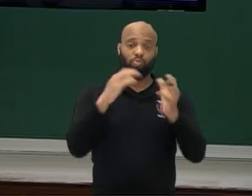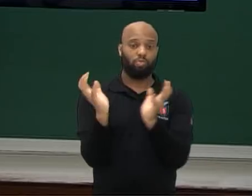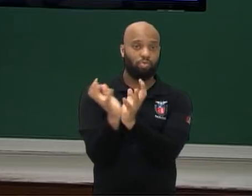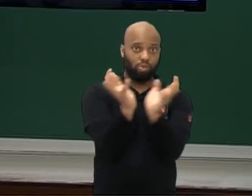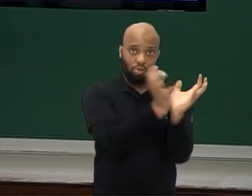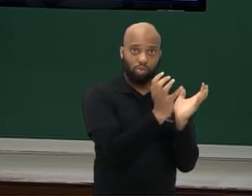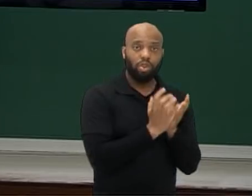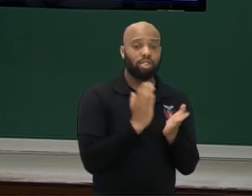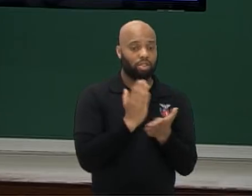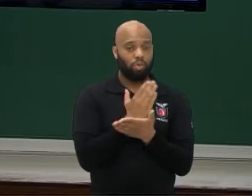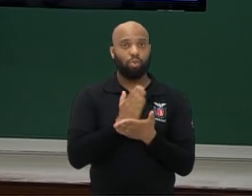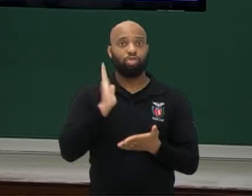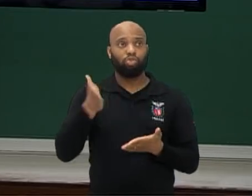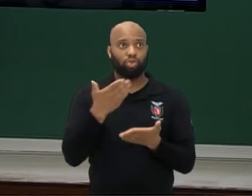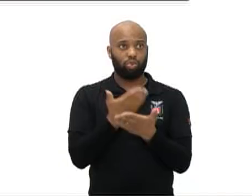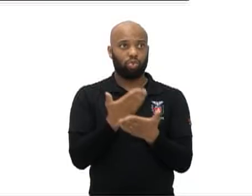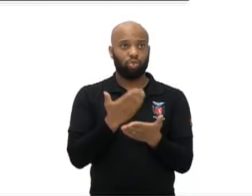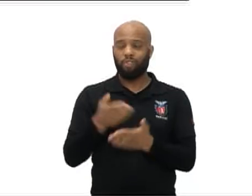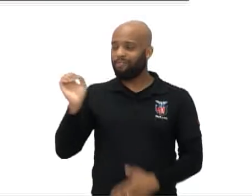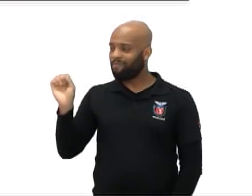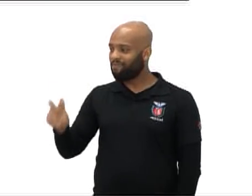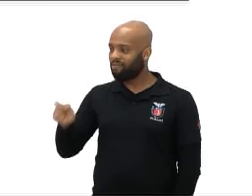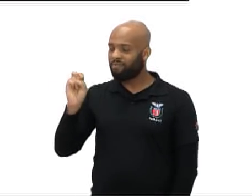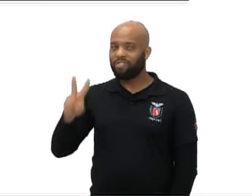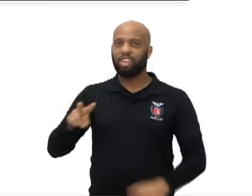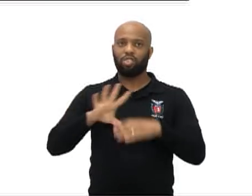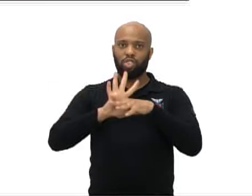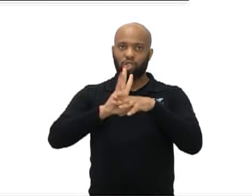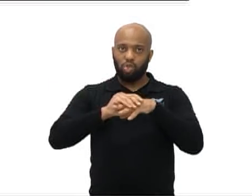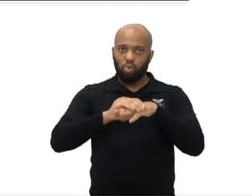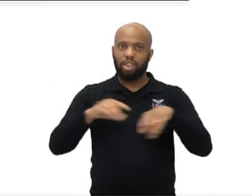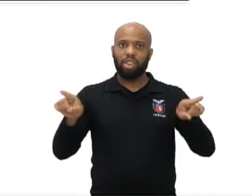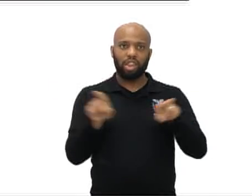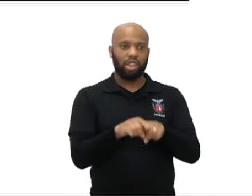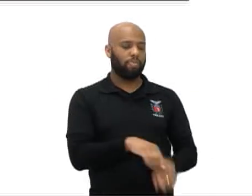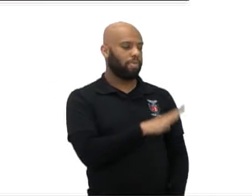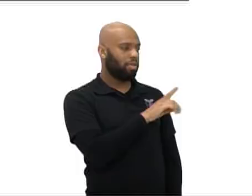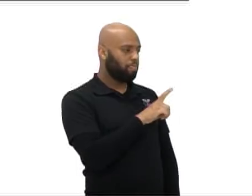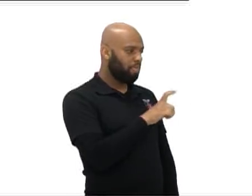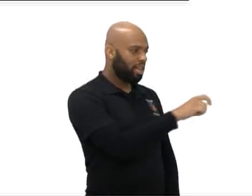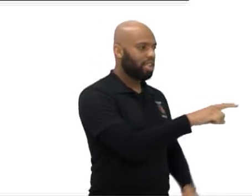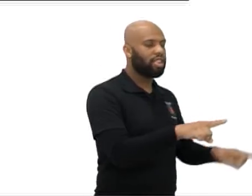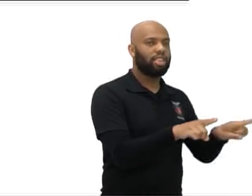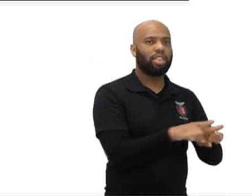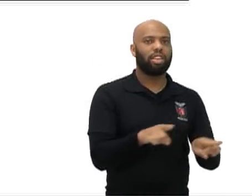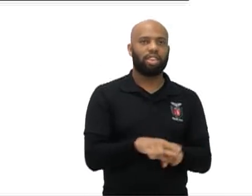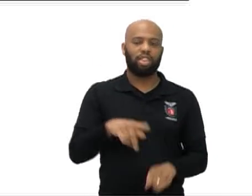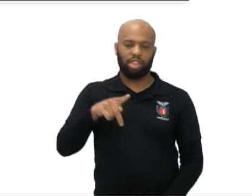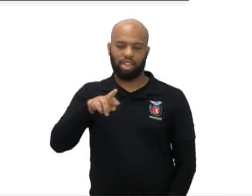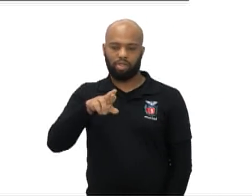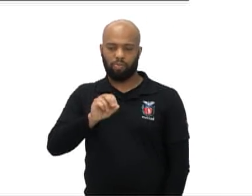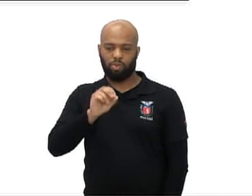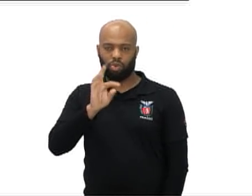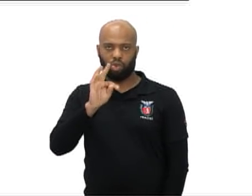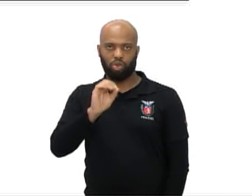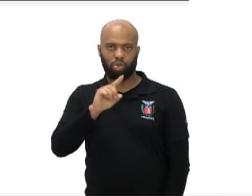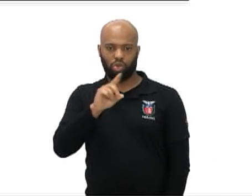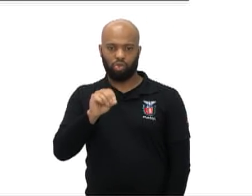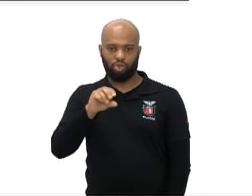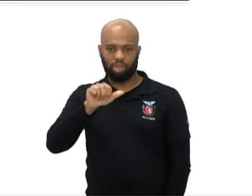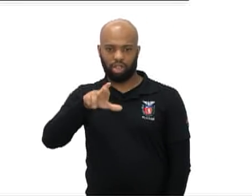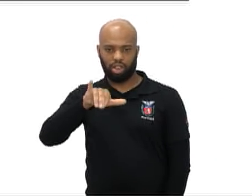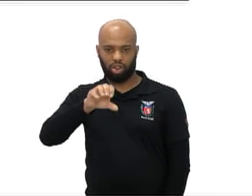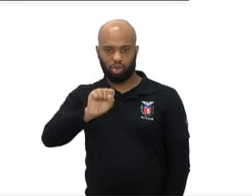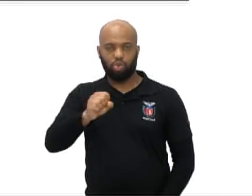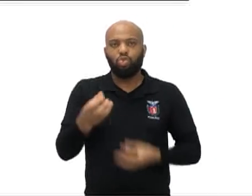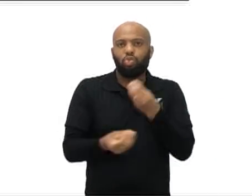vimos, doenças transmitidas por vírus, bactérias e protozoários podem ser transmitidas quando a água está